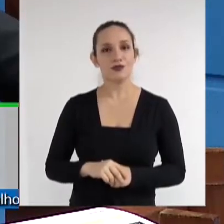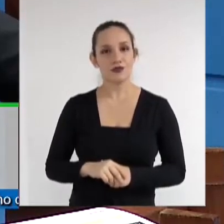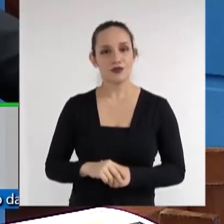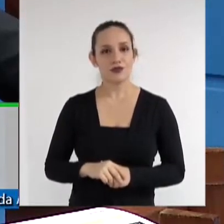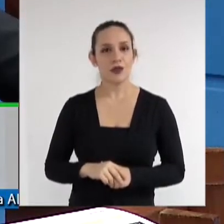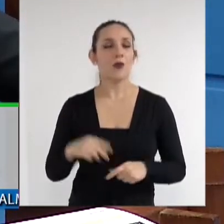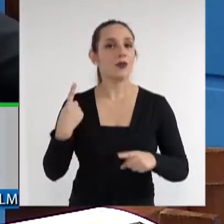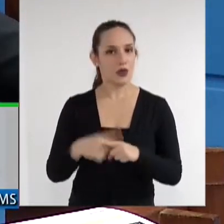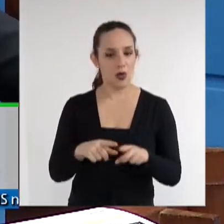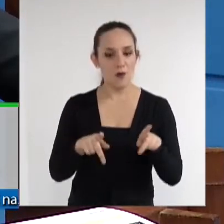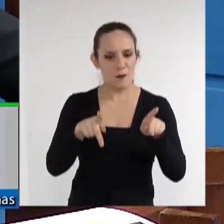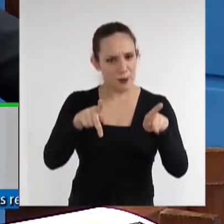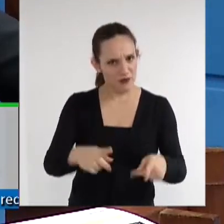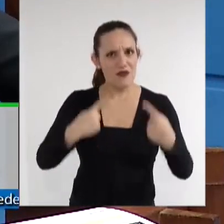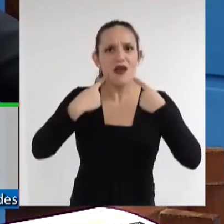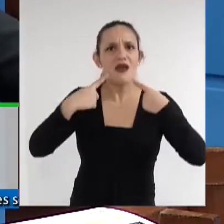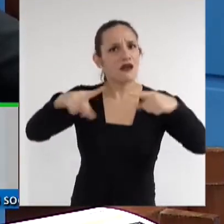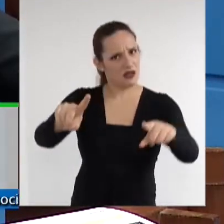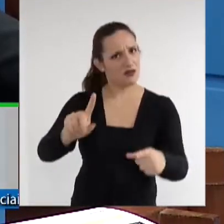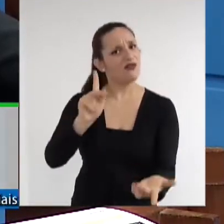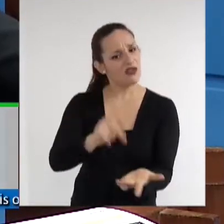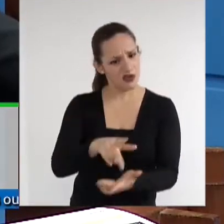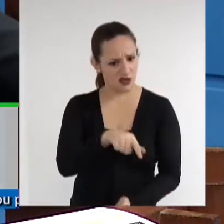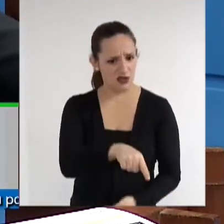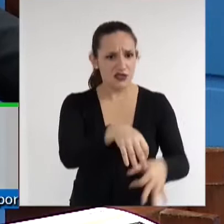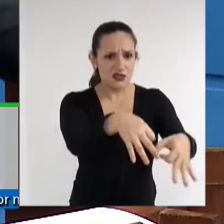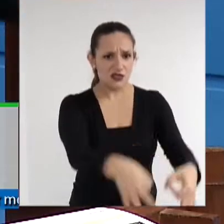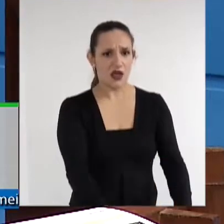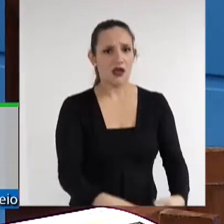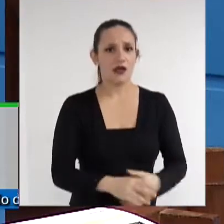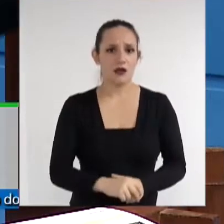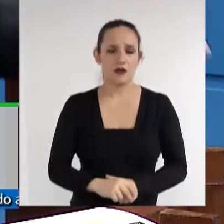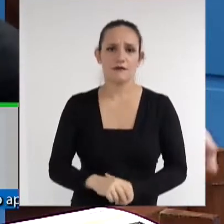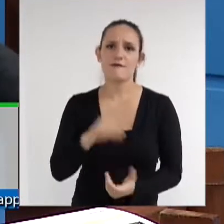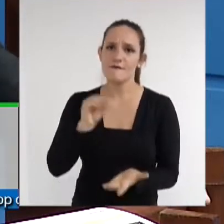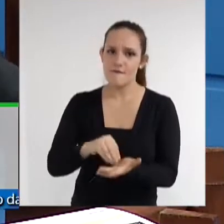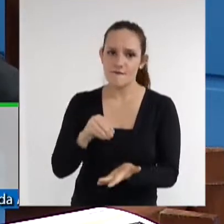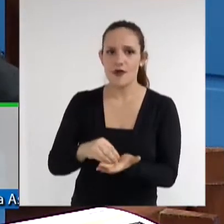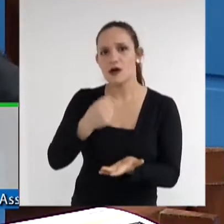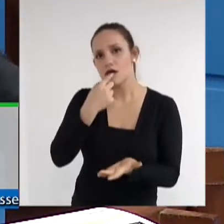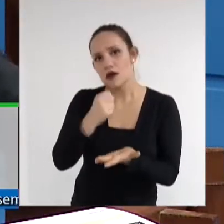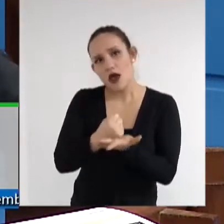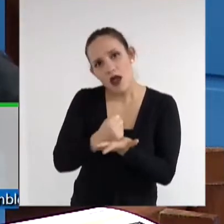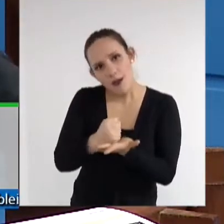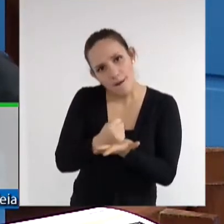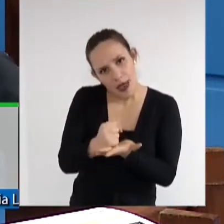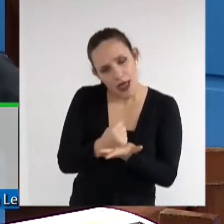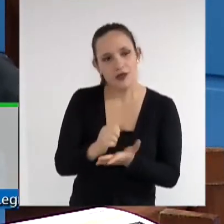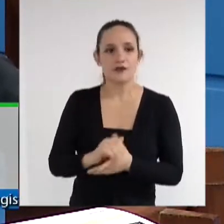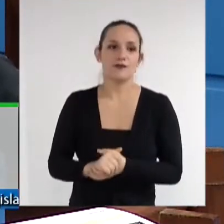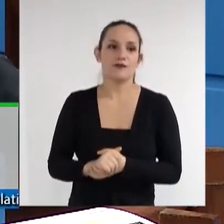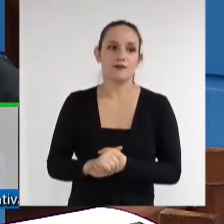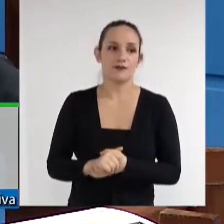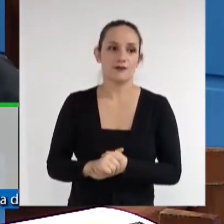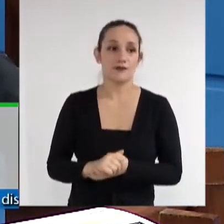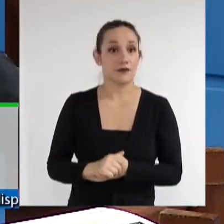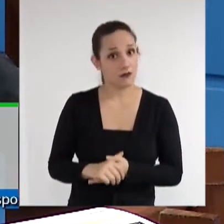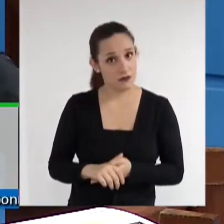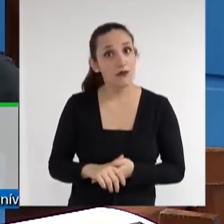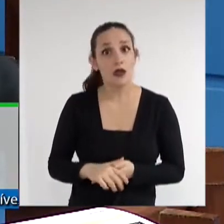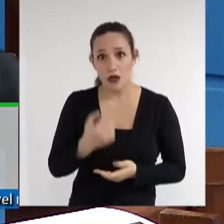população reclama, e com razão, da falta de medicamentos de